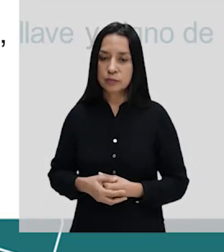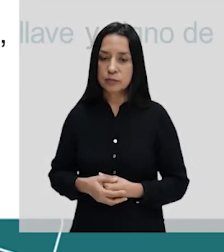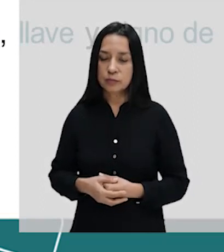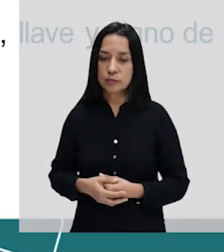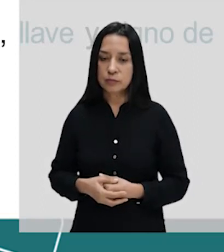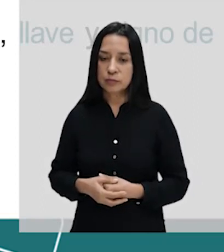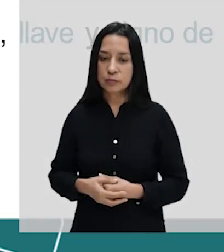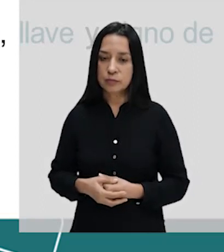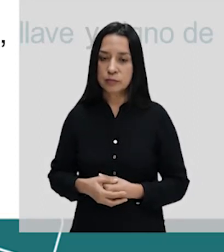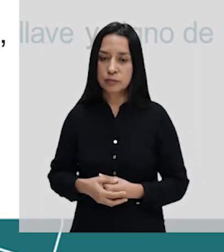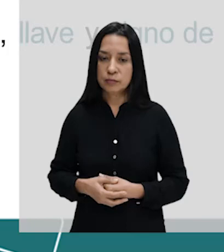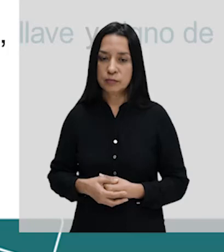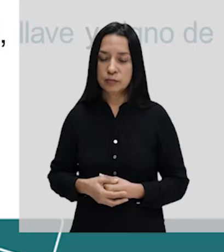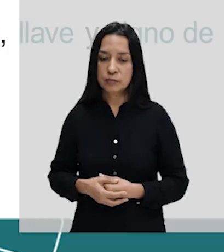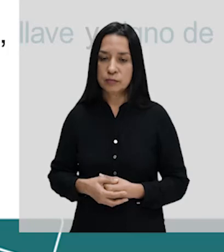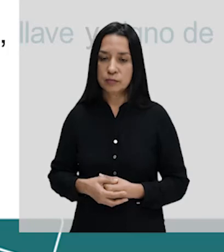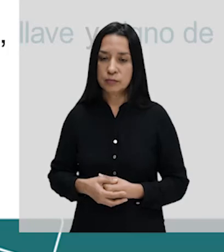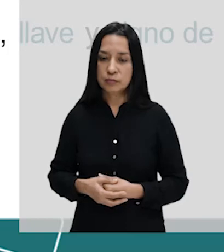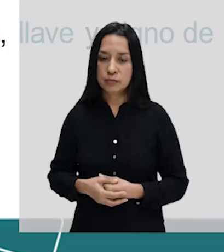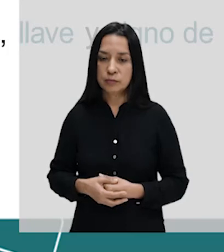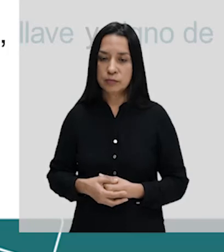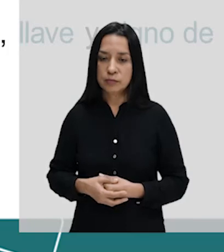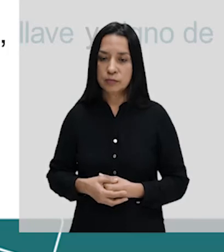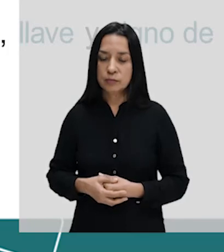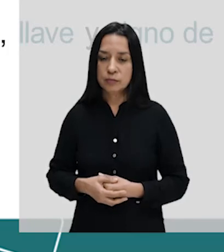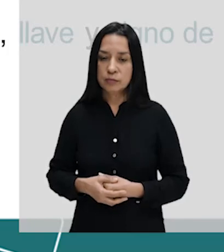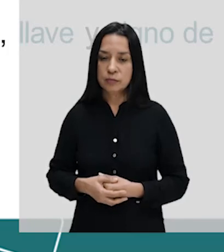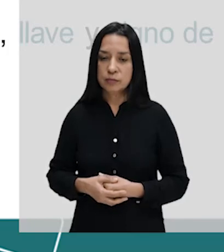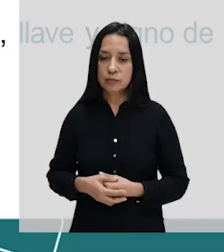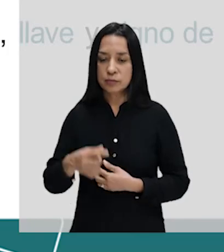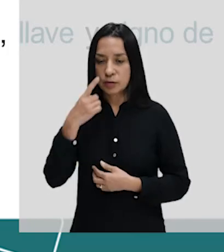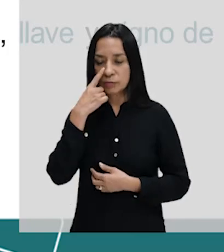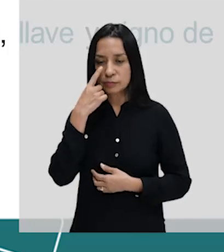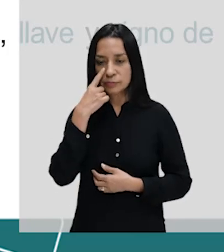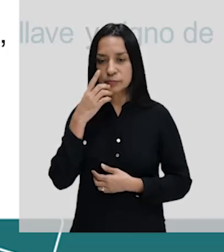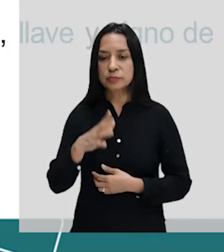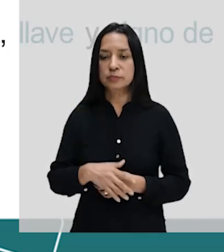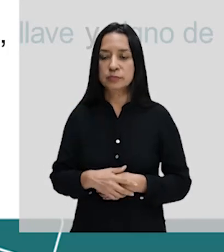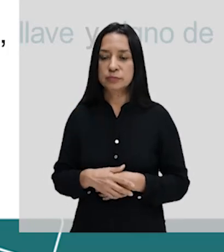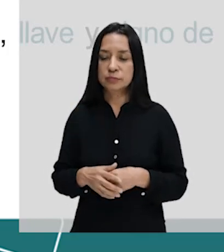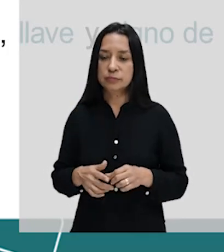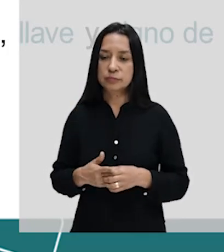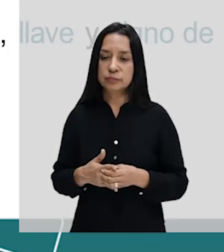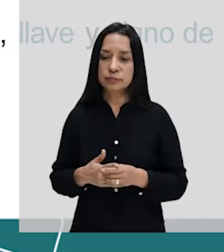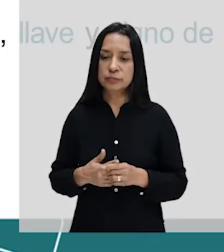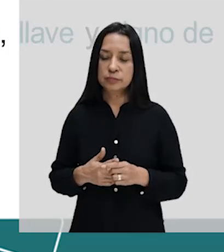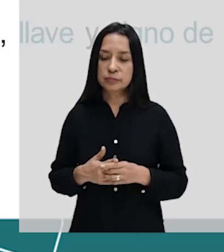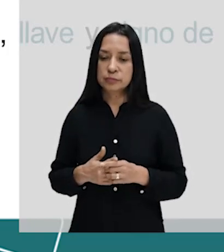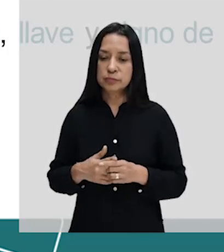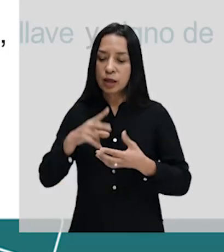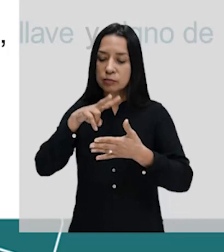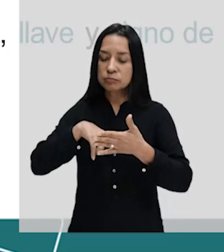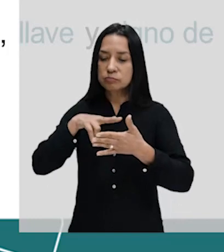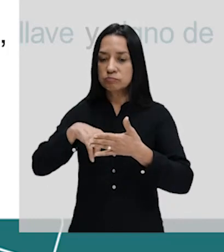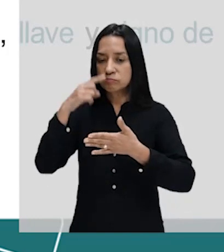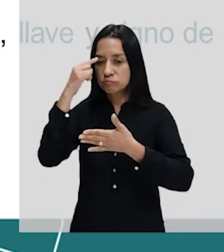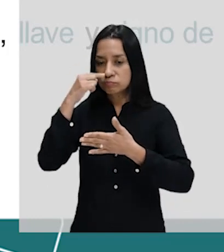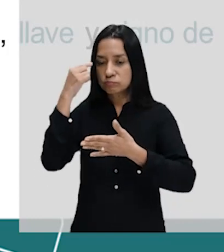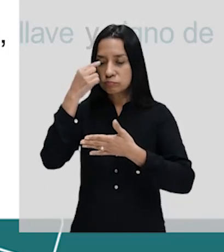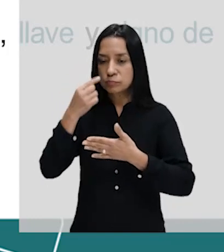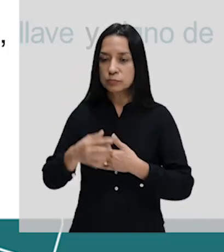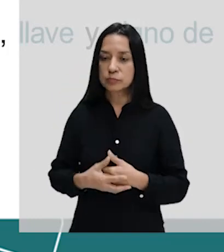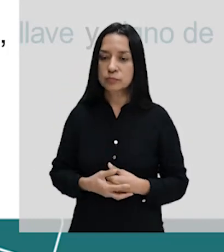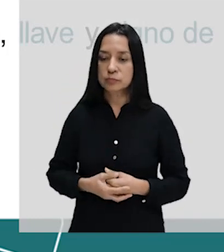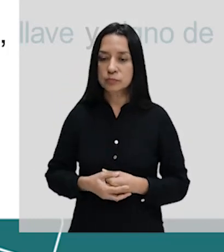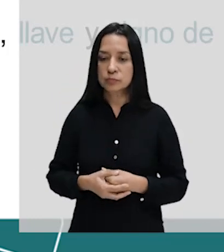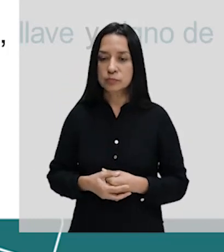de 11, tá? Signos de pontuação, que nós já vimos ali, né? Coma, ponto, ponto e coma, pontos suspensivos, 2